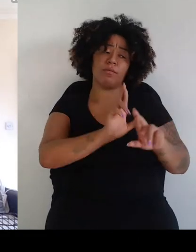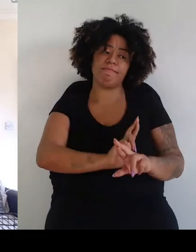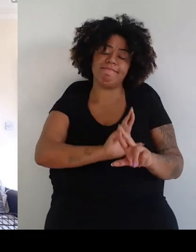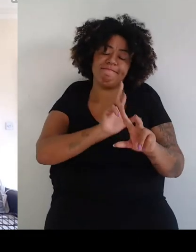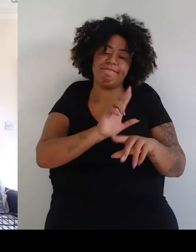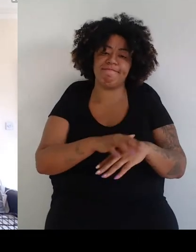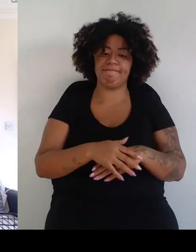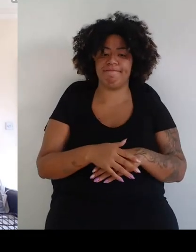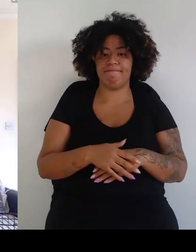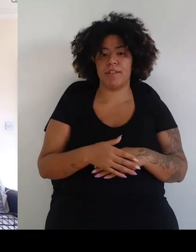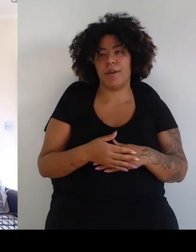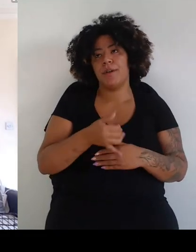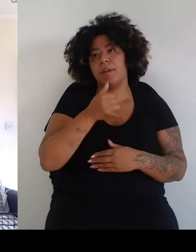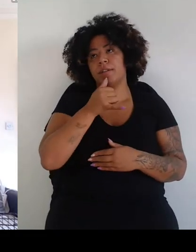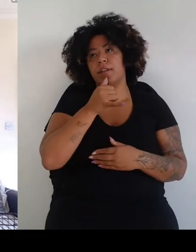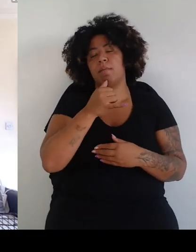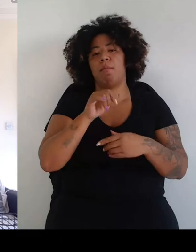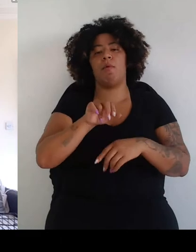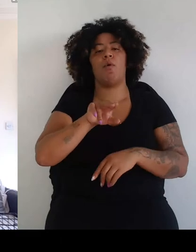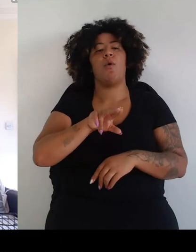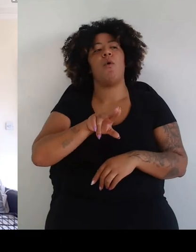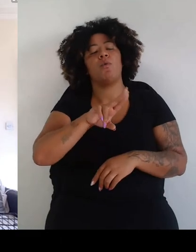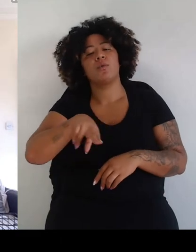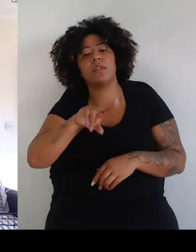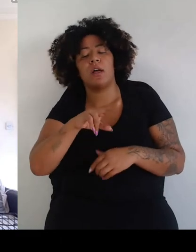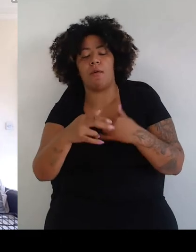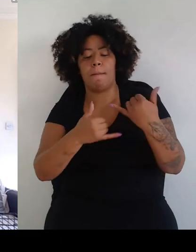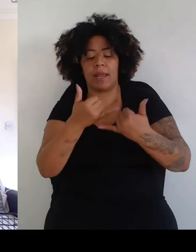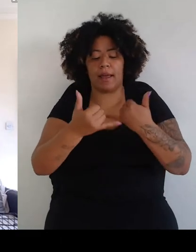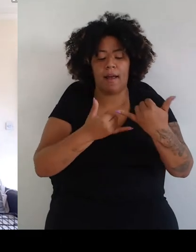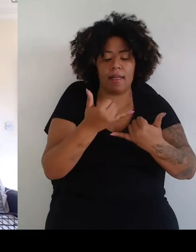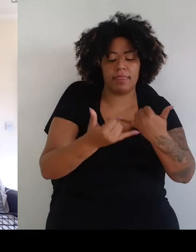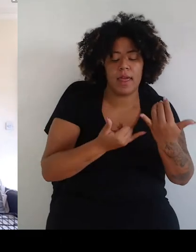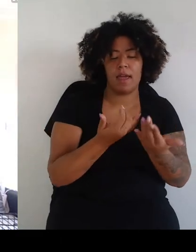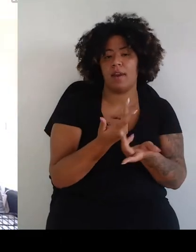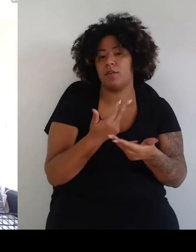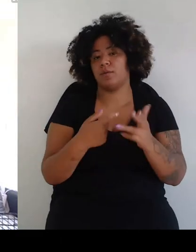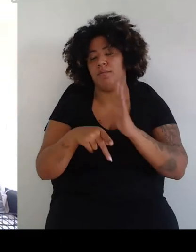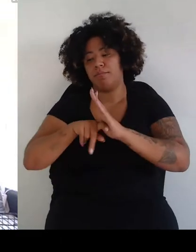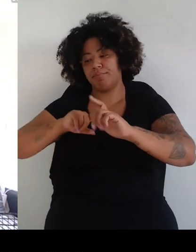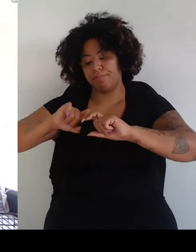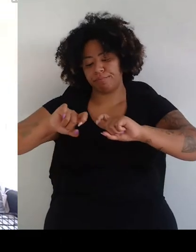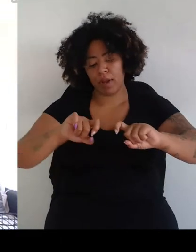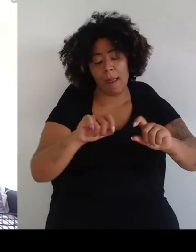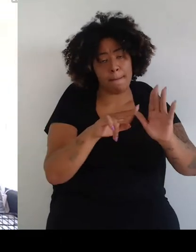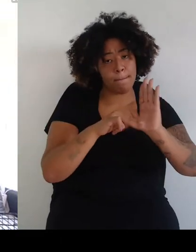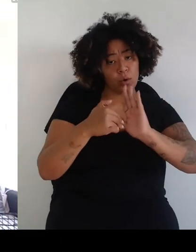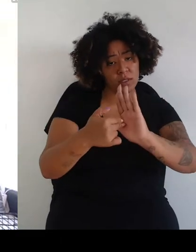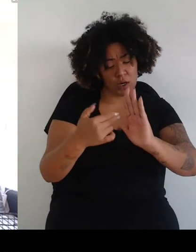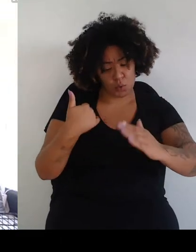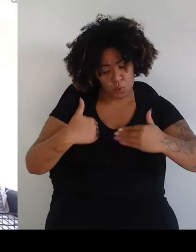jogos como eróticos mostrando corpos vigorosos e figuras